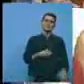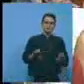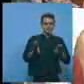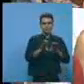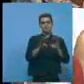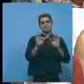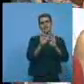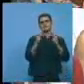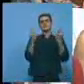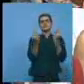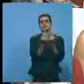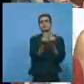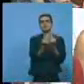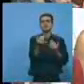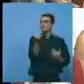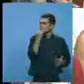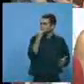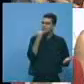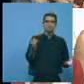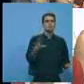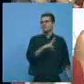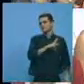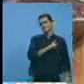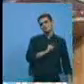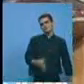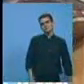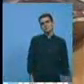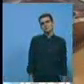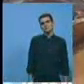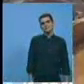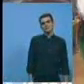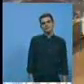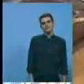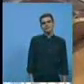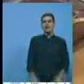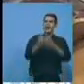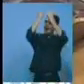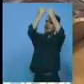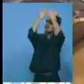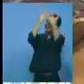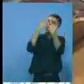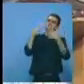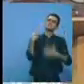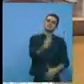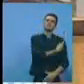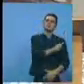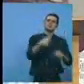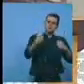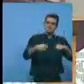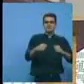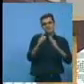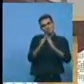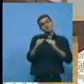comunidade, que se ama e que se perdoa. E eu penso que essa graça que nós precisamos pedir nessa missa, e